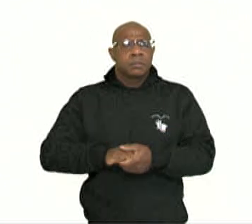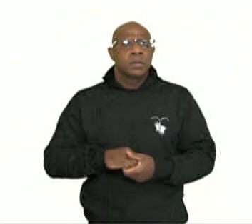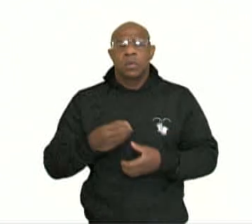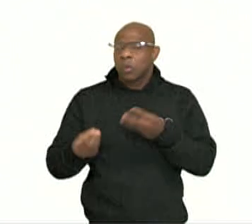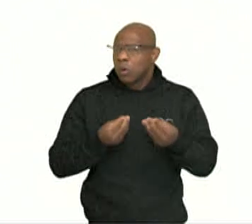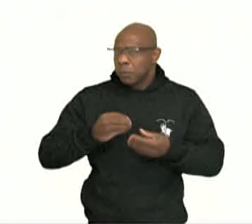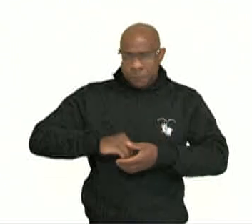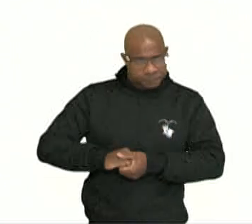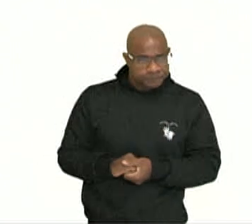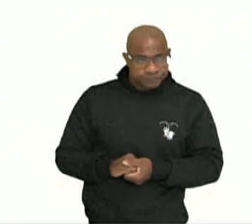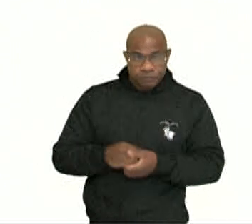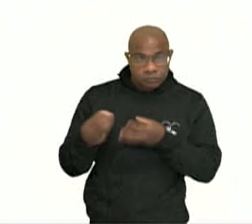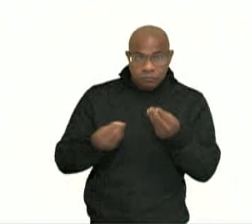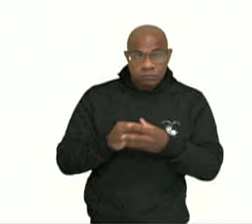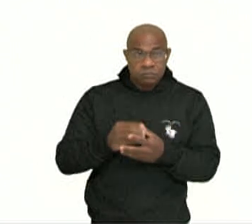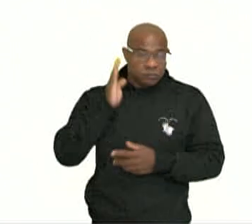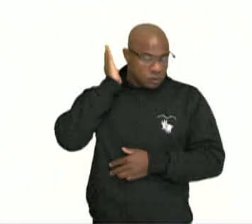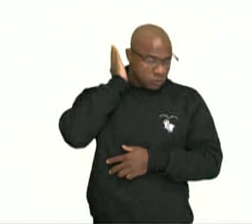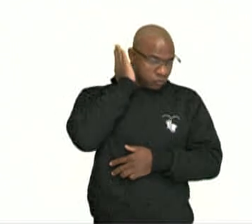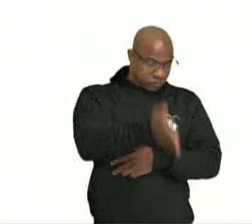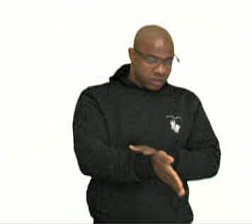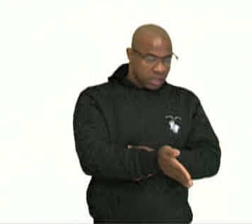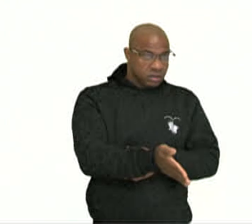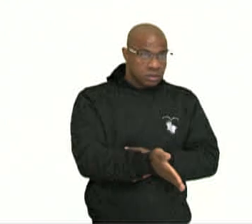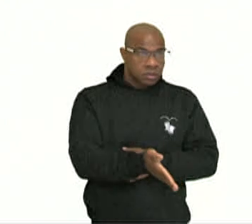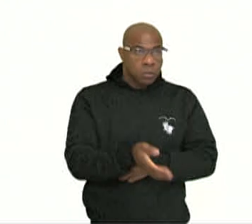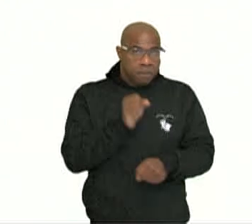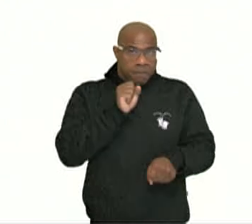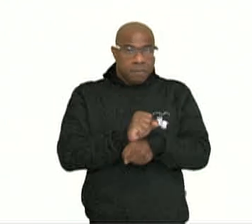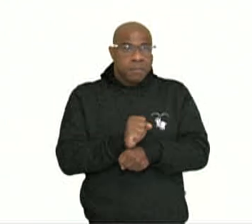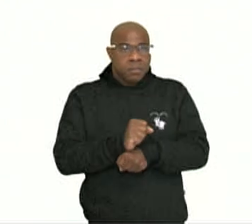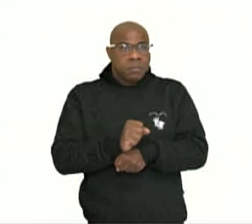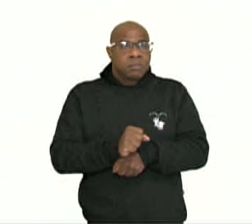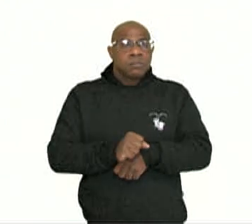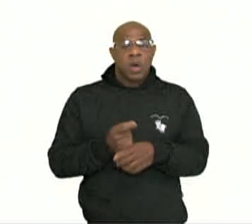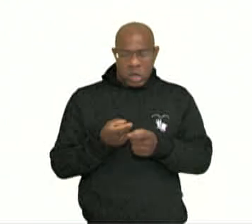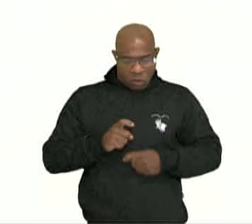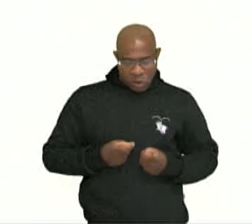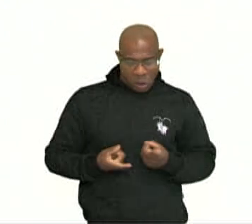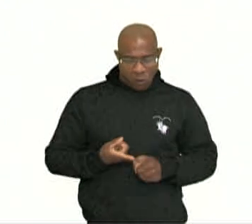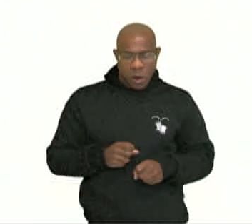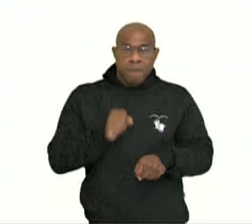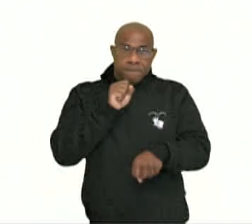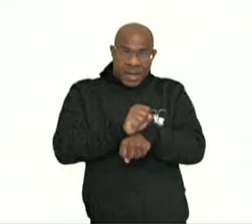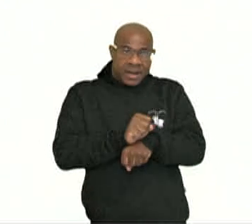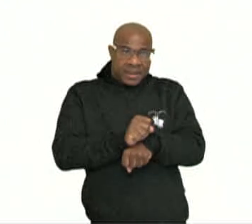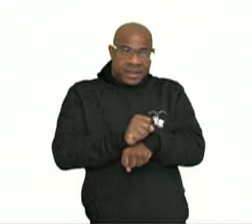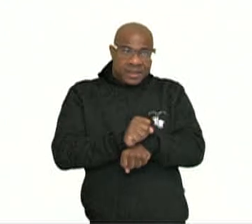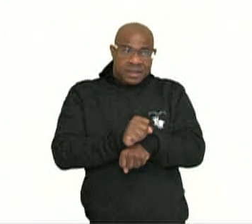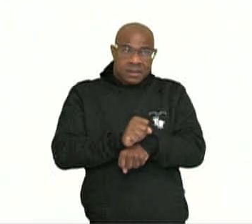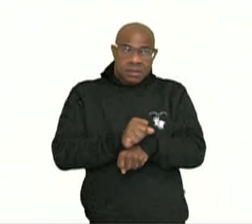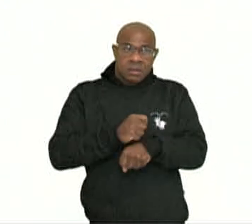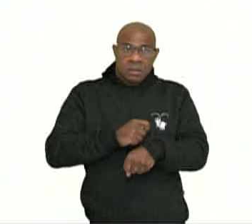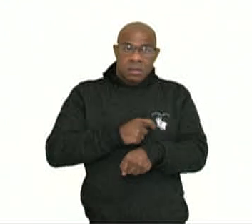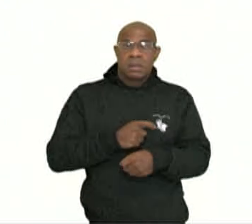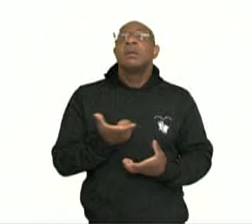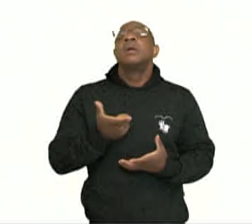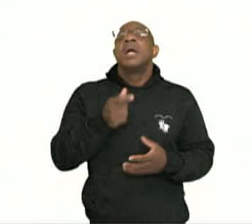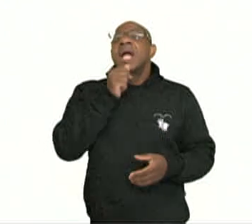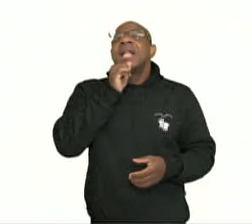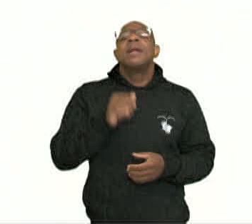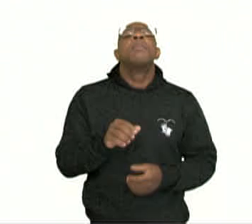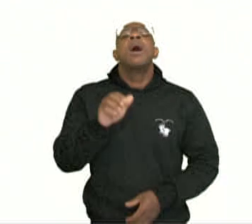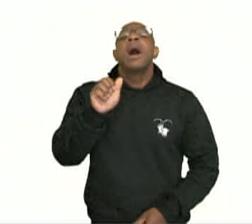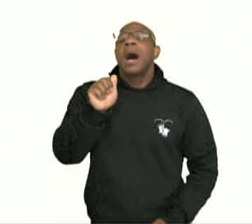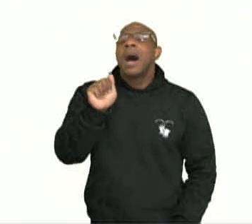retroinfestação. Na forma direta, o parasita, né? O paciente leva o parasita do ânus à boca.